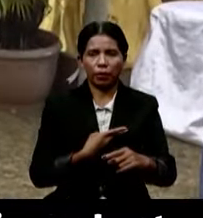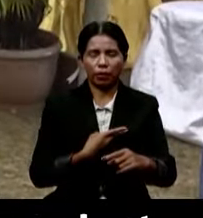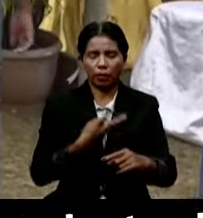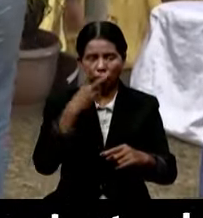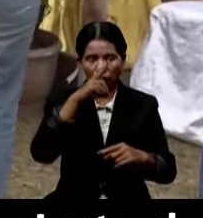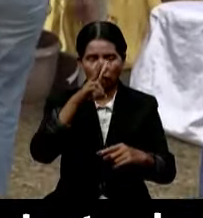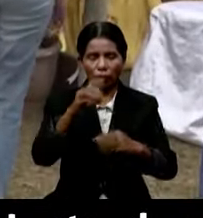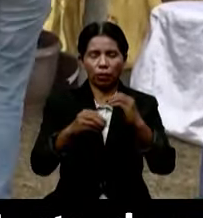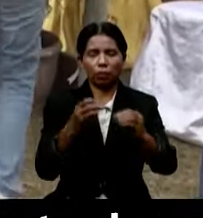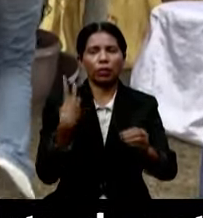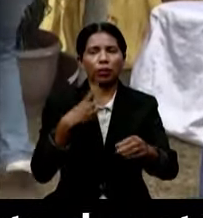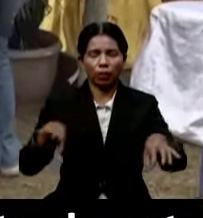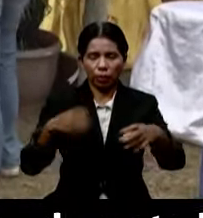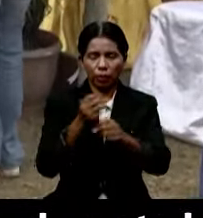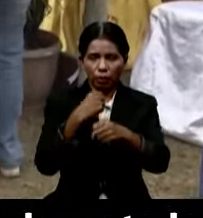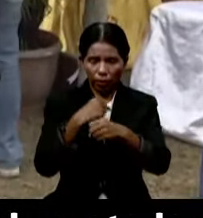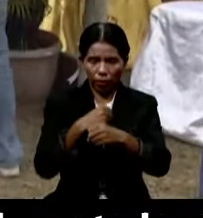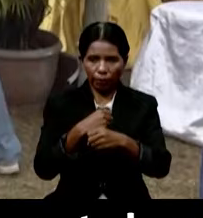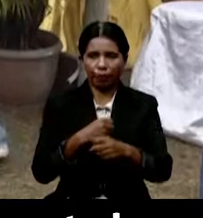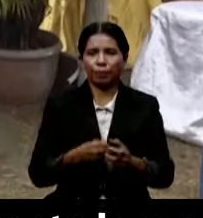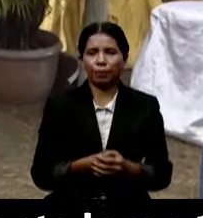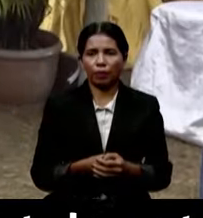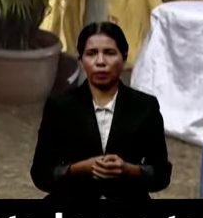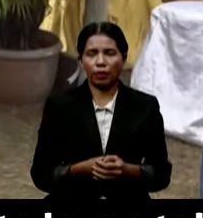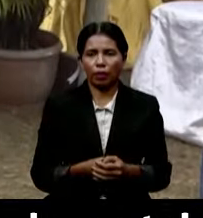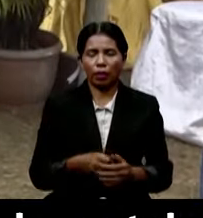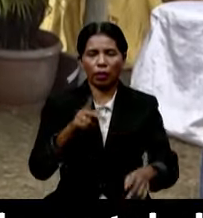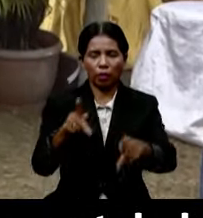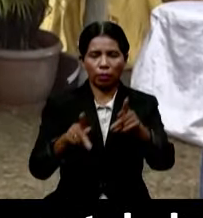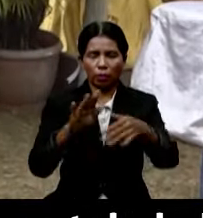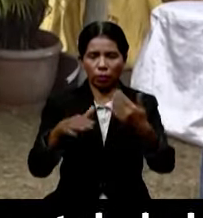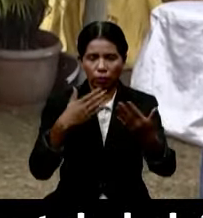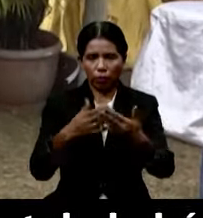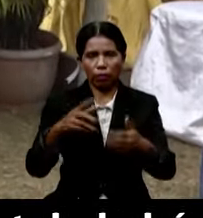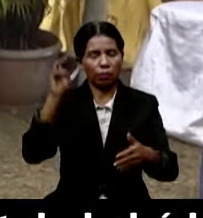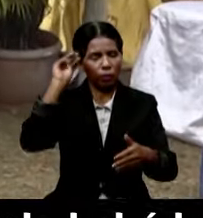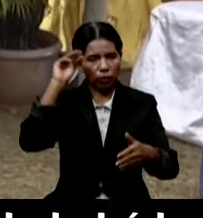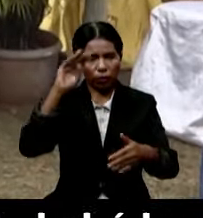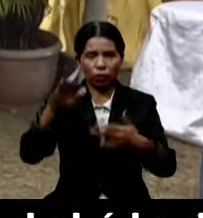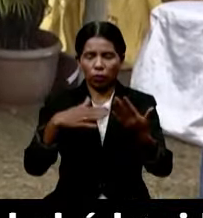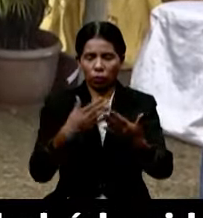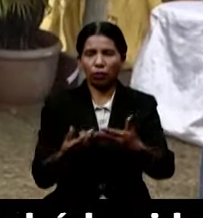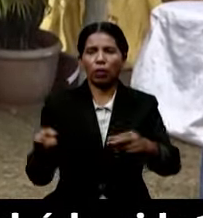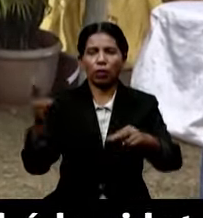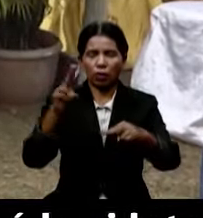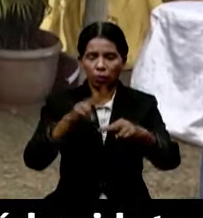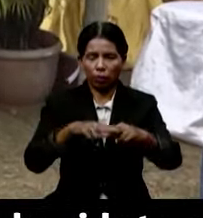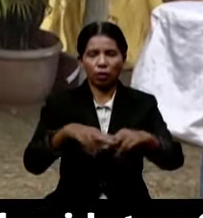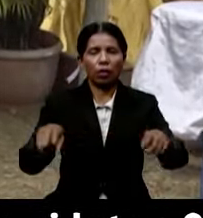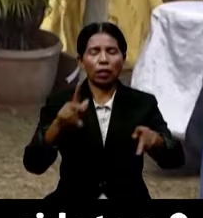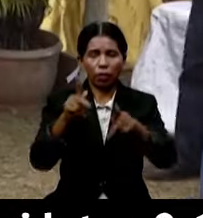descobrimento na mesma que tahalo kata tendência manian tendência ministério siranian aumenta regime